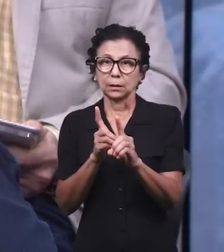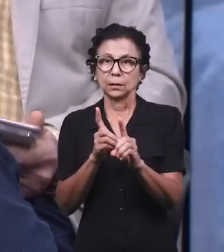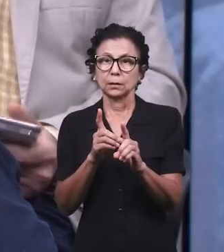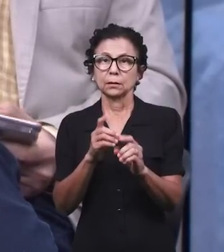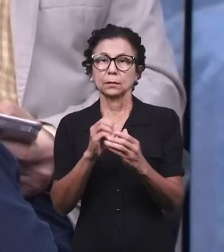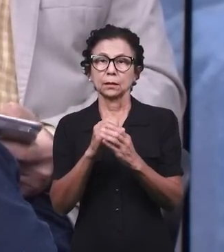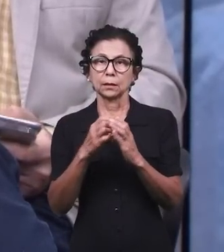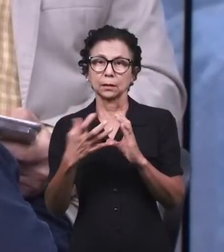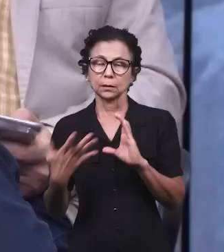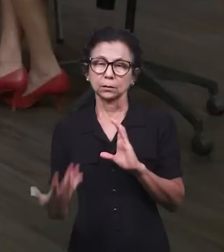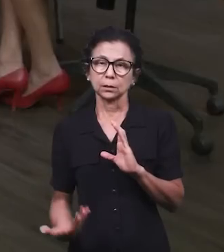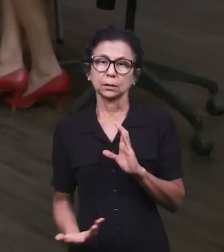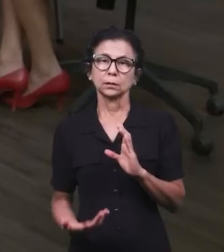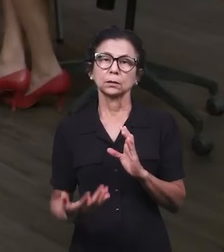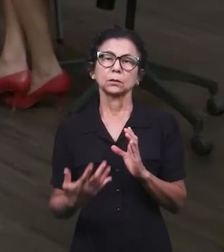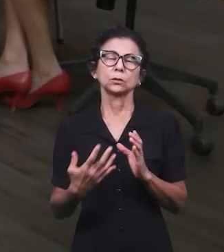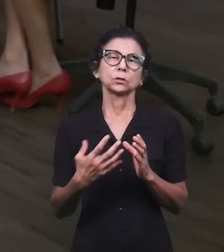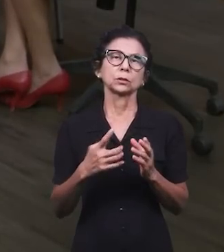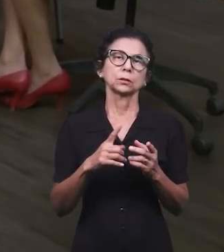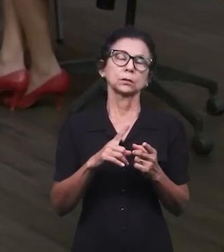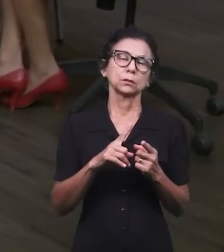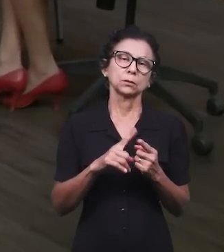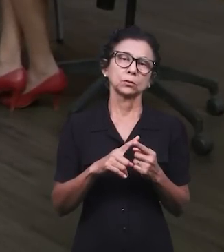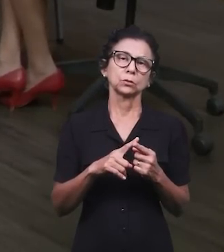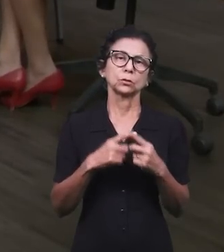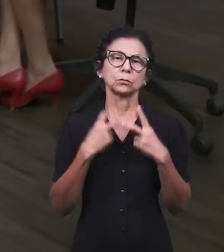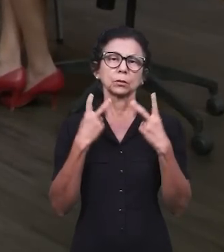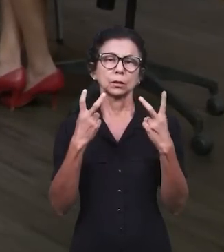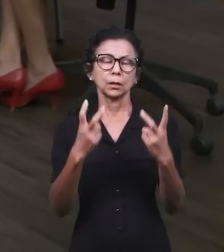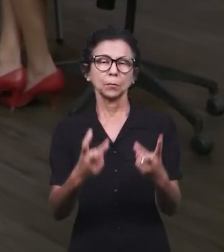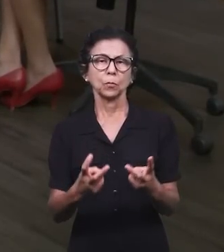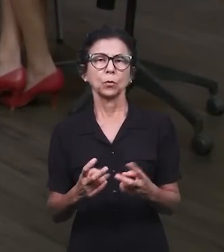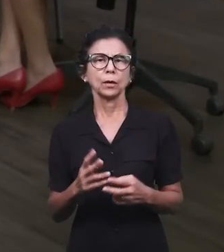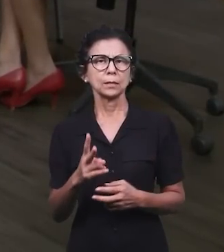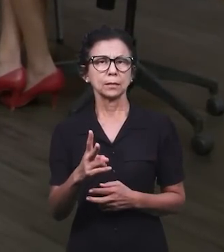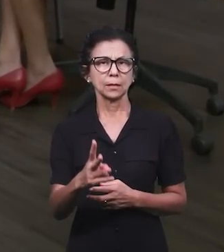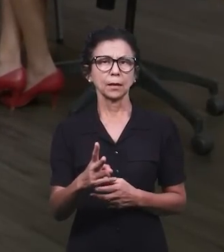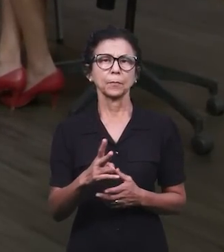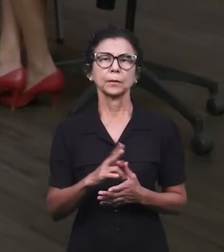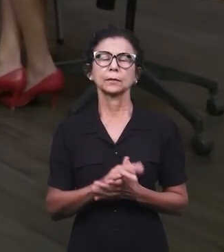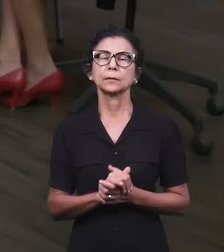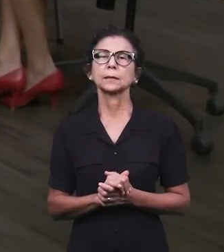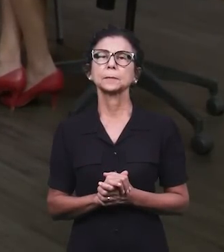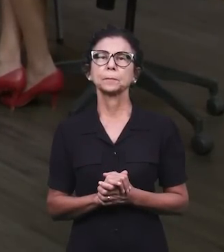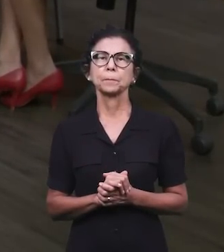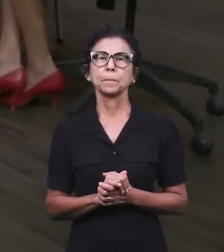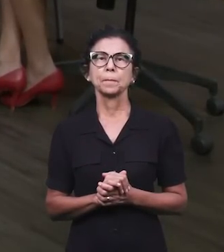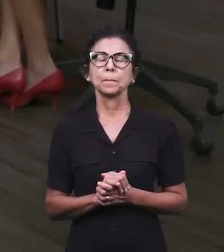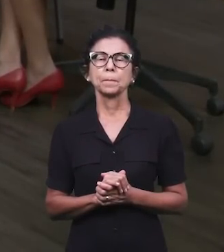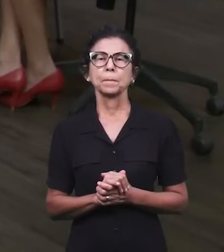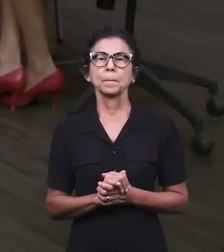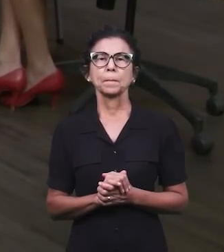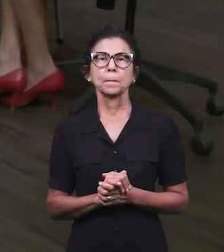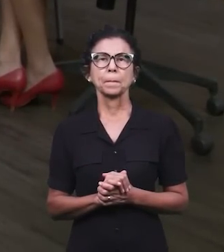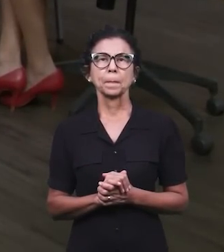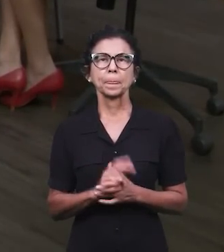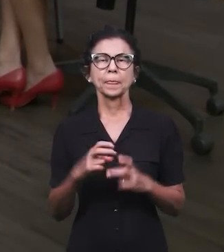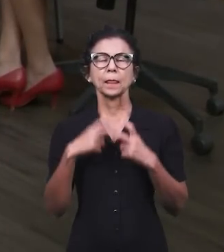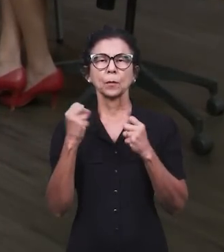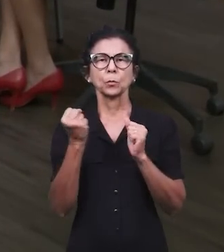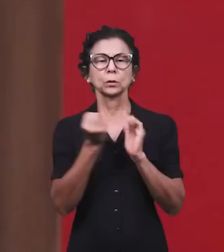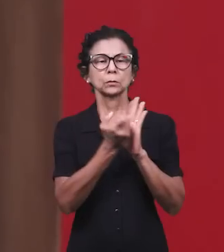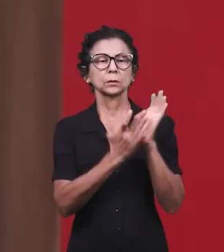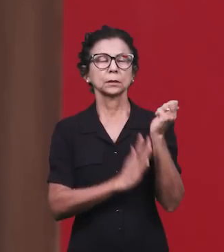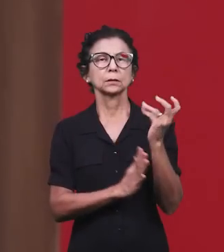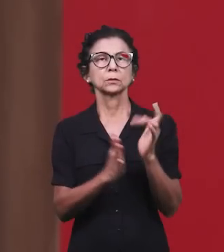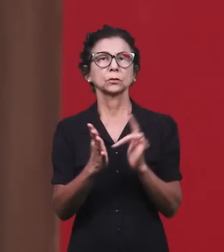né? O clamor pelo sangue de Jesus, os dons, a palavra, isso aí é permanente. Mas o jejum, vou constar um jejum toda terça ad eterno.